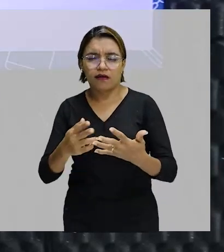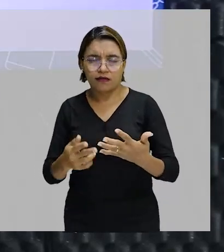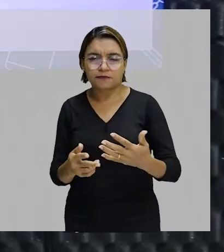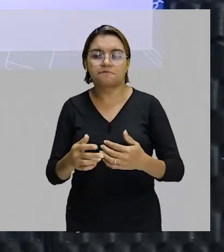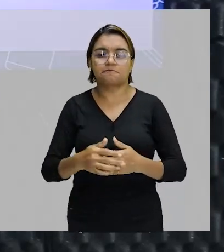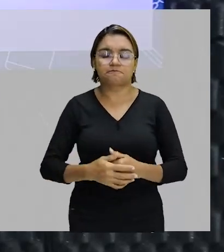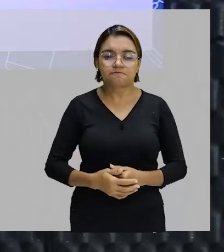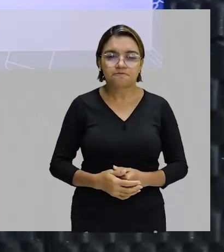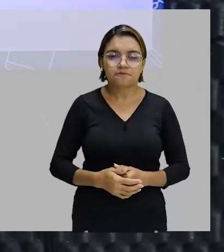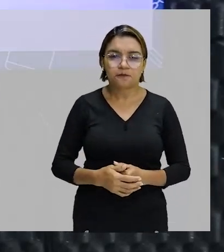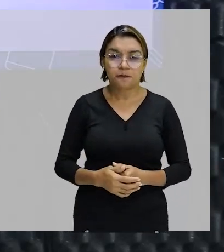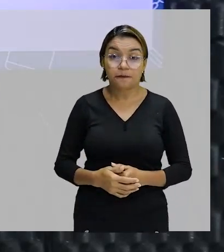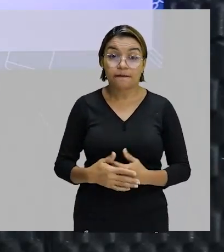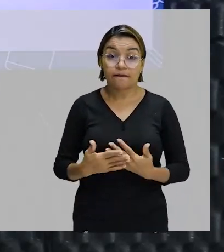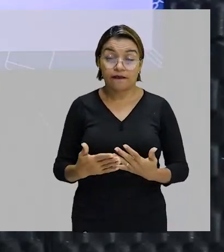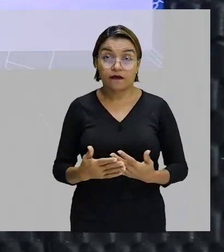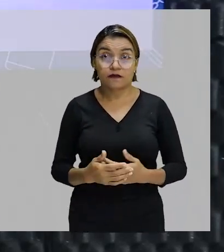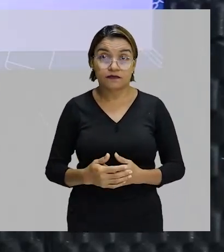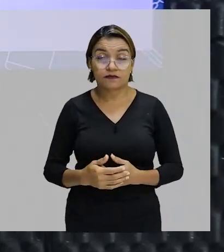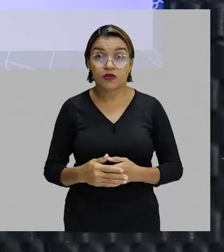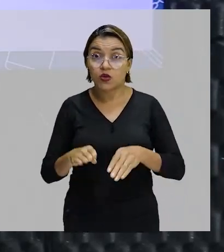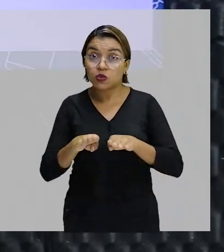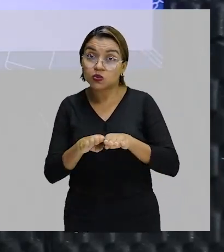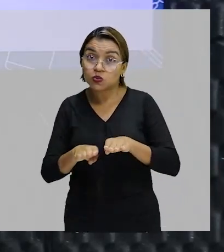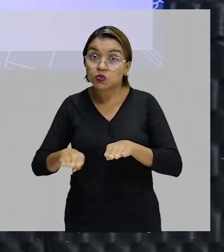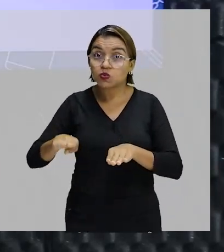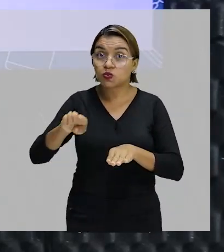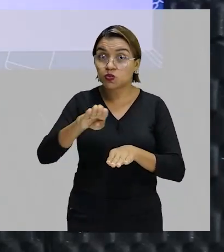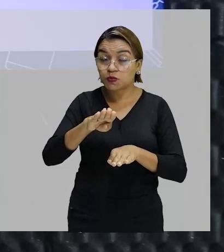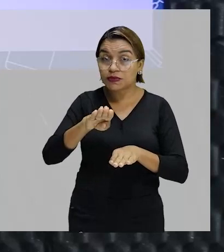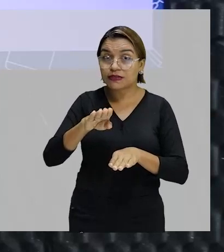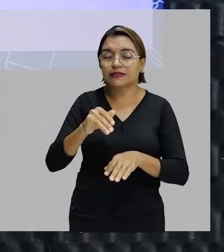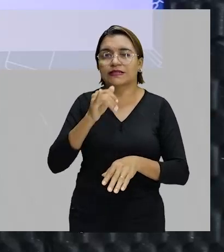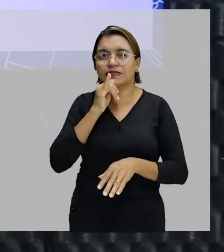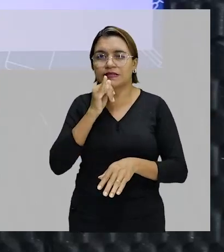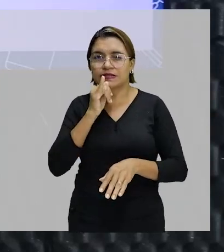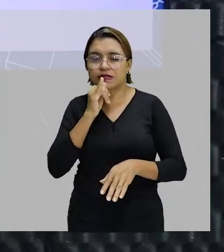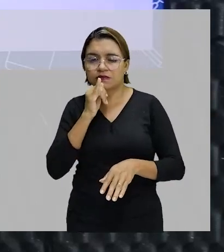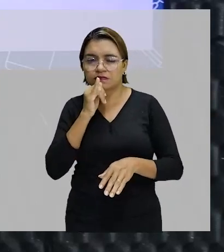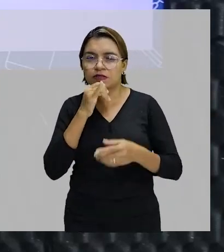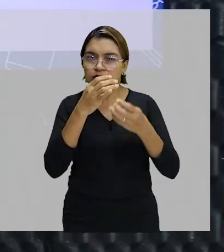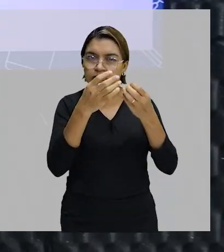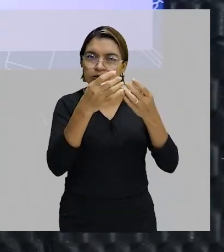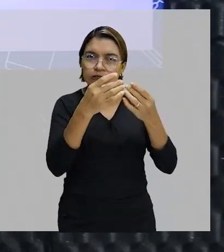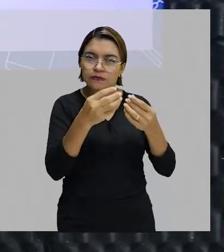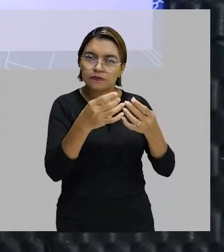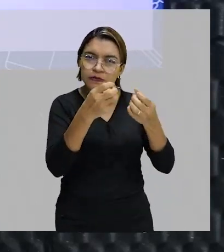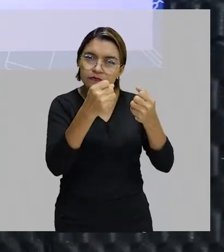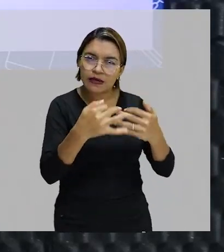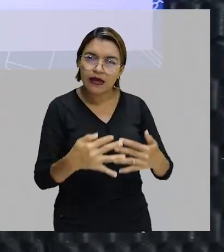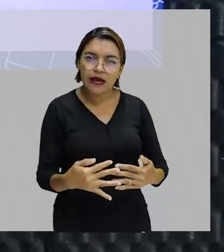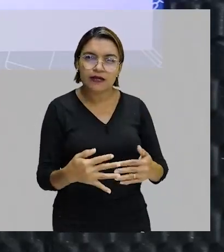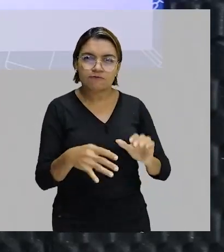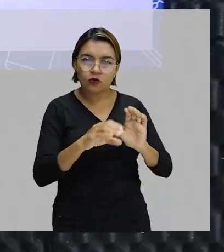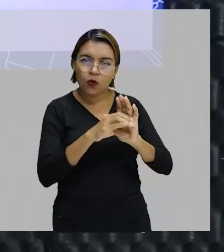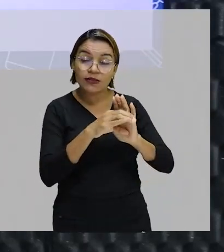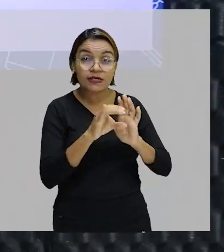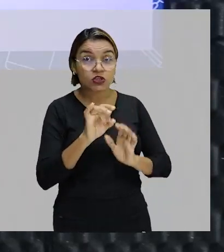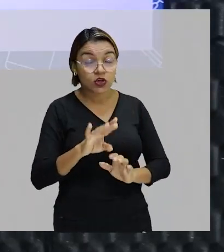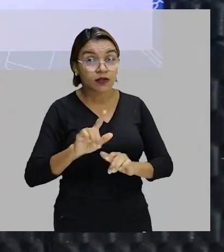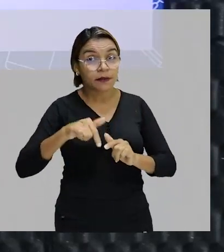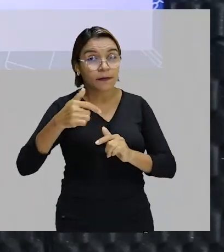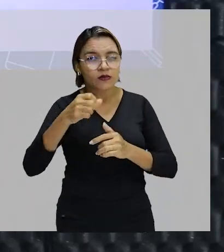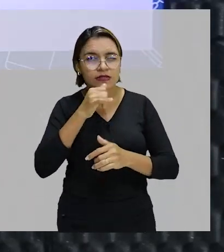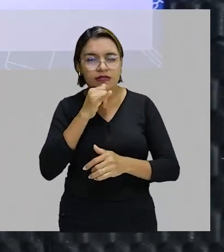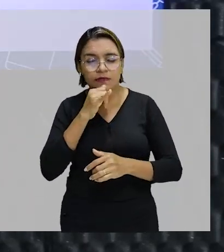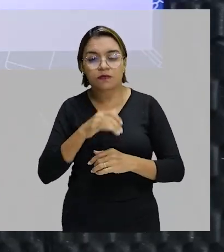Bom, no caso, o superlativo, a gente está, por enquanto, vendo só as definições, depois eu vou mostrar exemplos para vocês. No caso